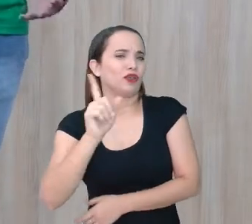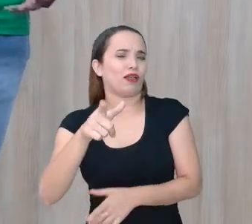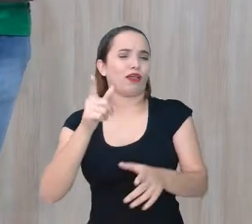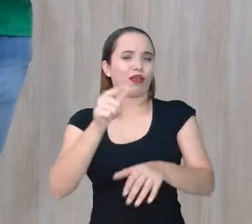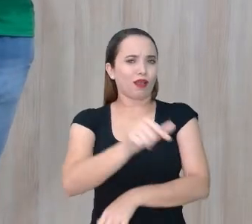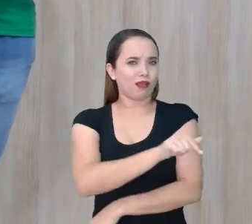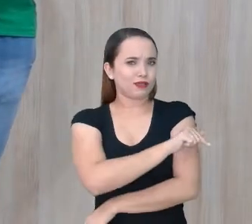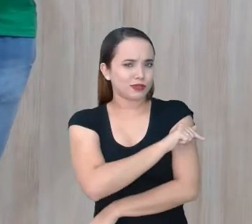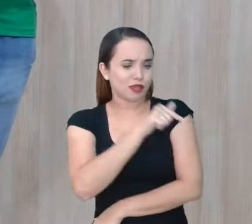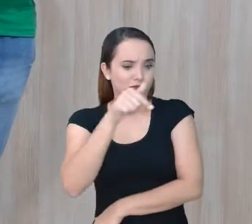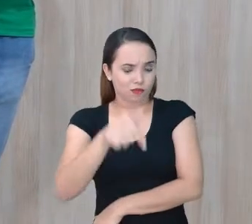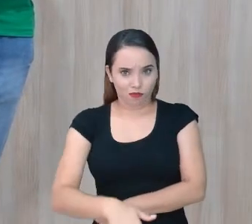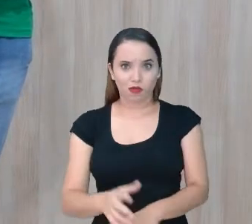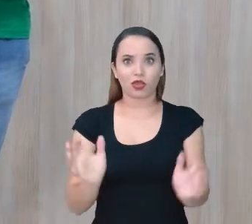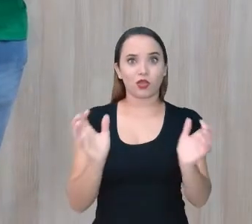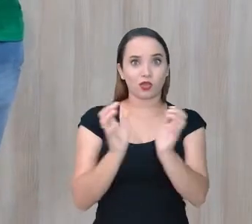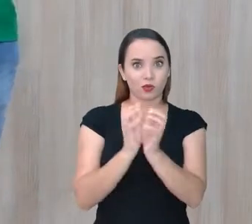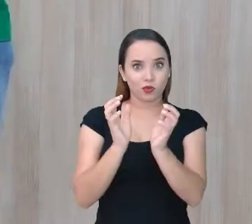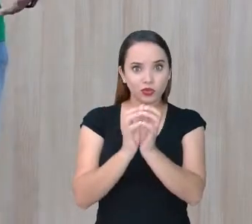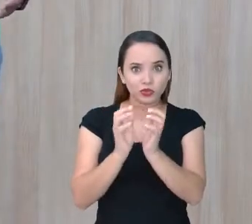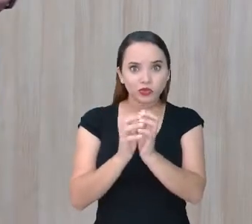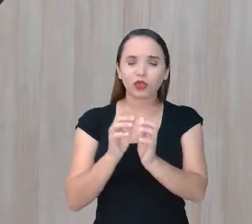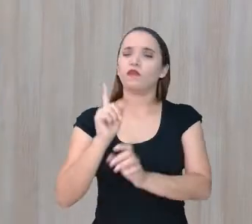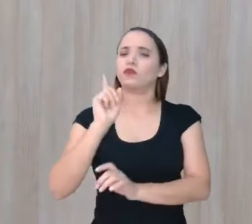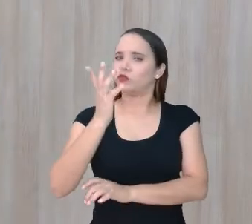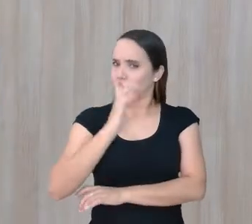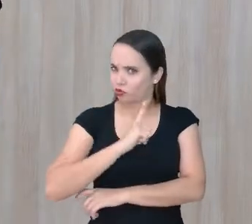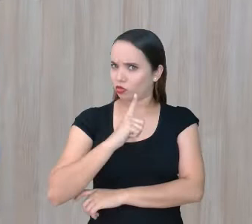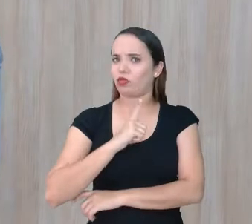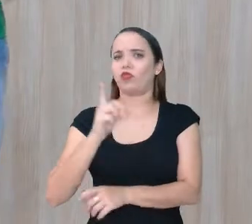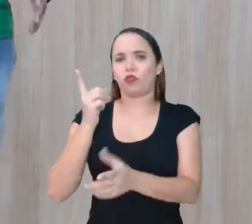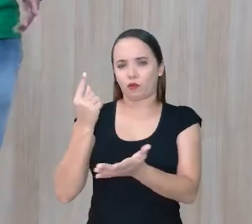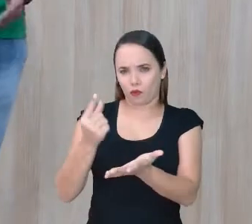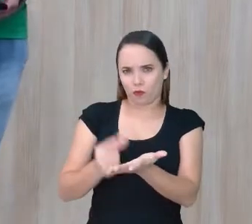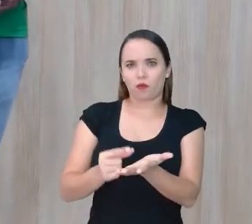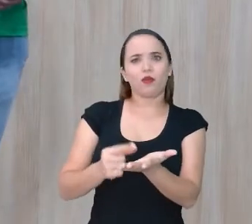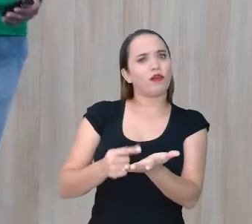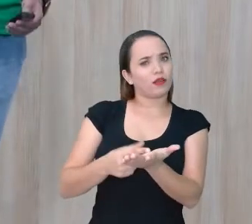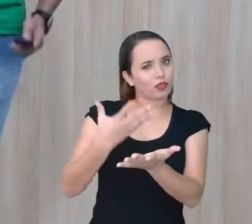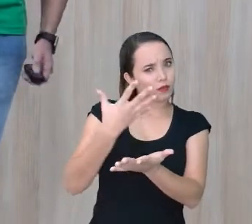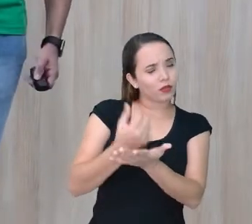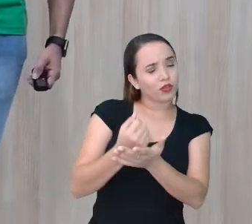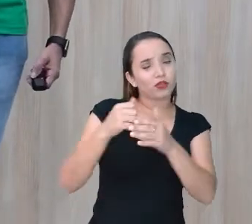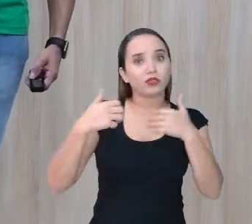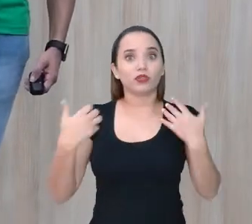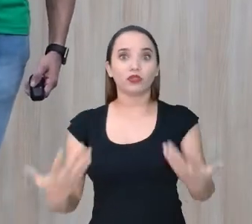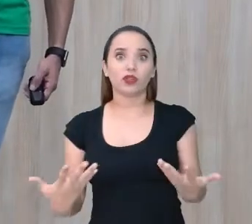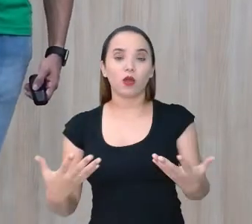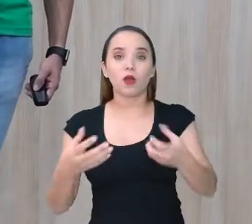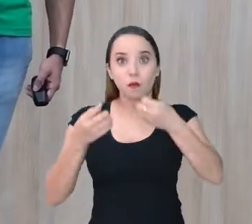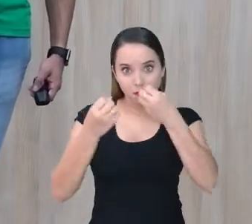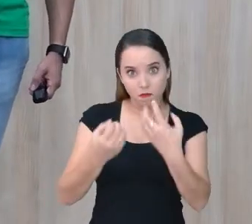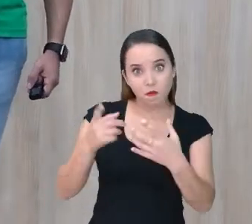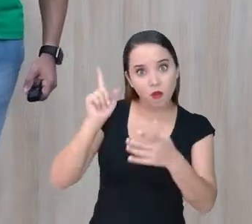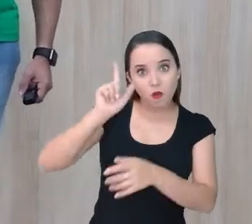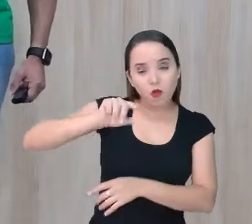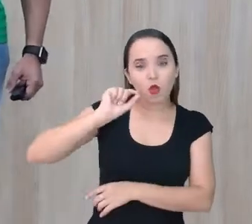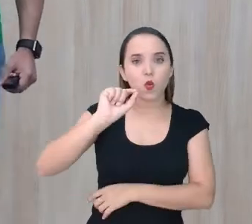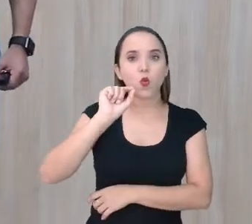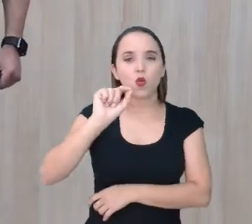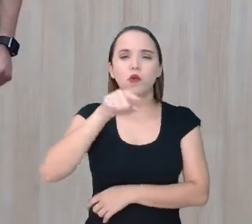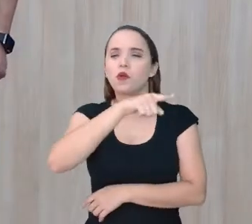da rede municipal do Recife, você já tem aí o aplicativo baixado, então a ideia é que cada vez mais